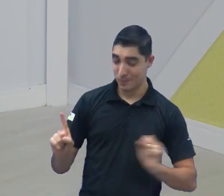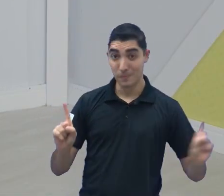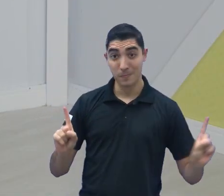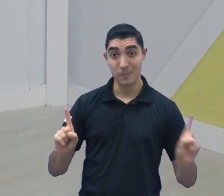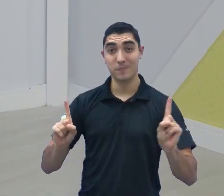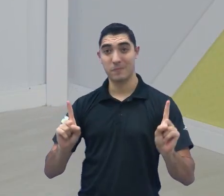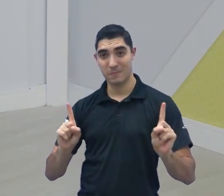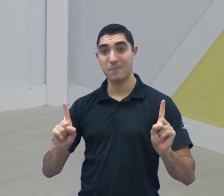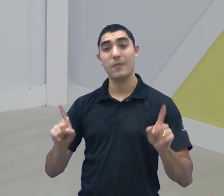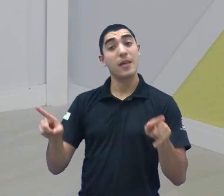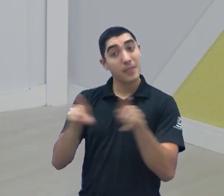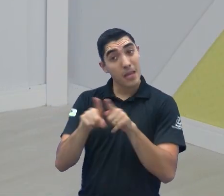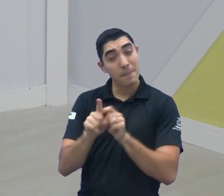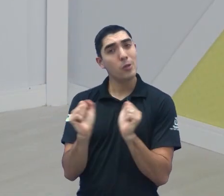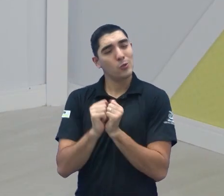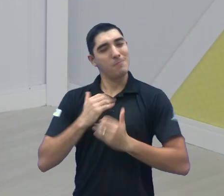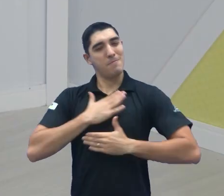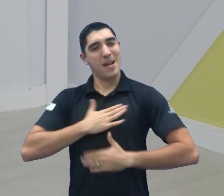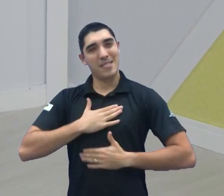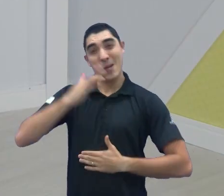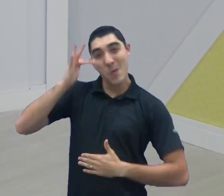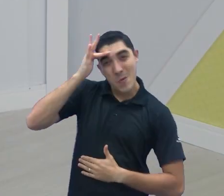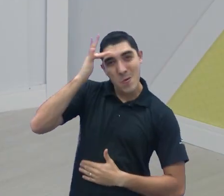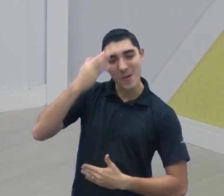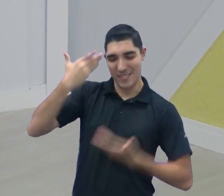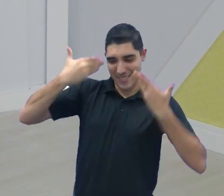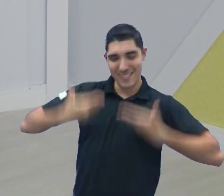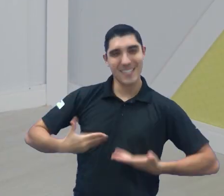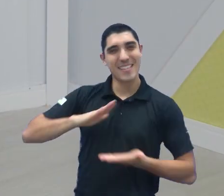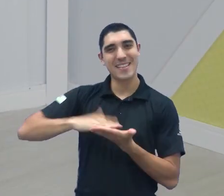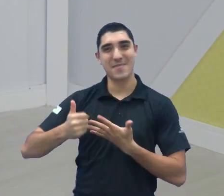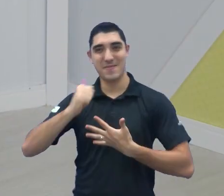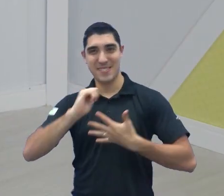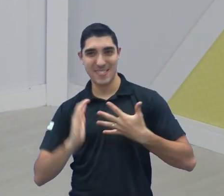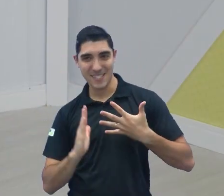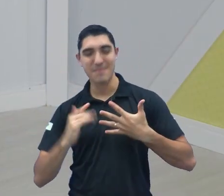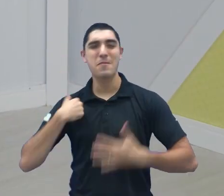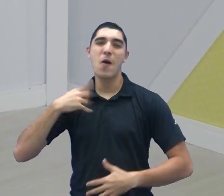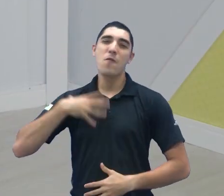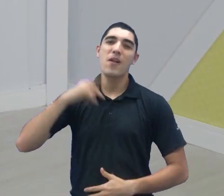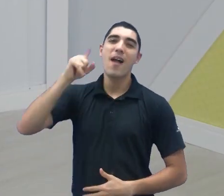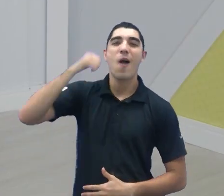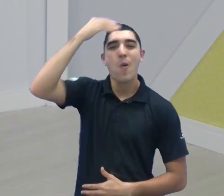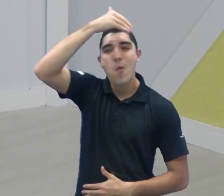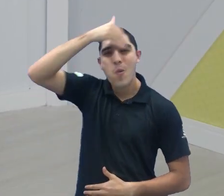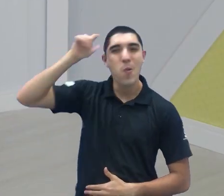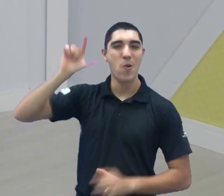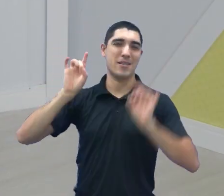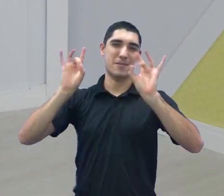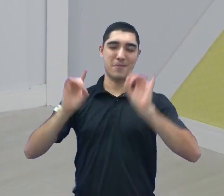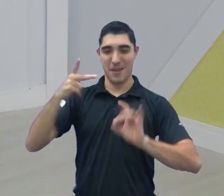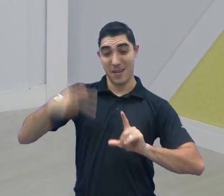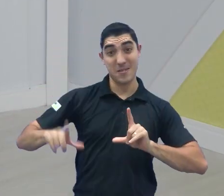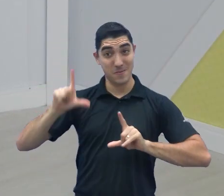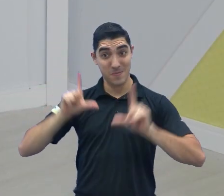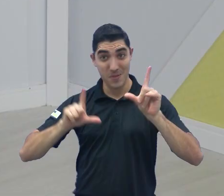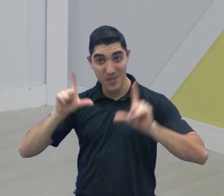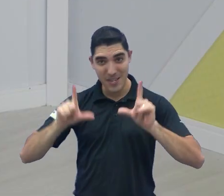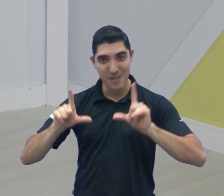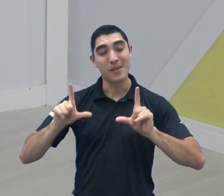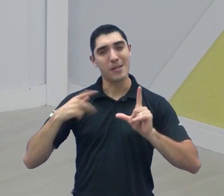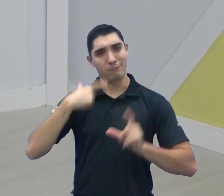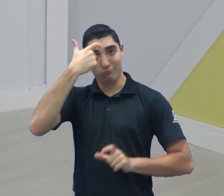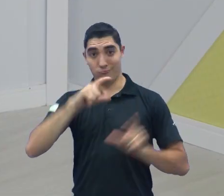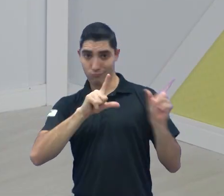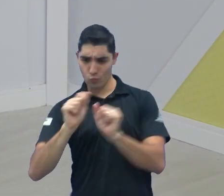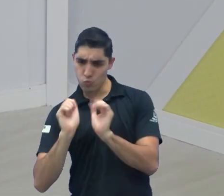certo? Prazer também é ter o Luizão aqui, ó, o nosso intérprete de Libras, o papai do Lourenço, o Luizão que sempre leva a informação para a comunidade